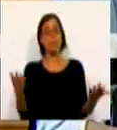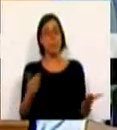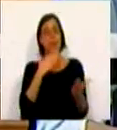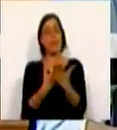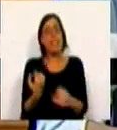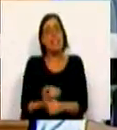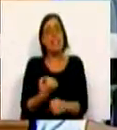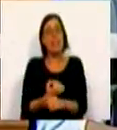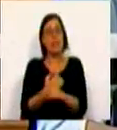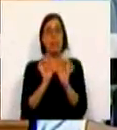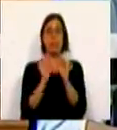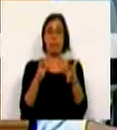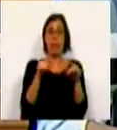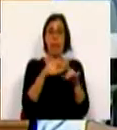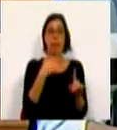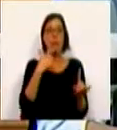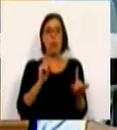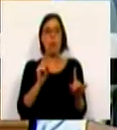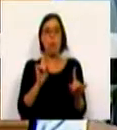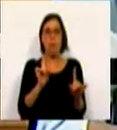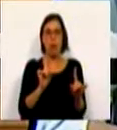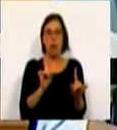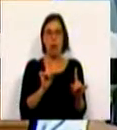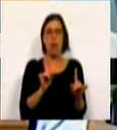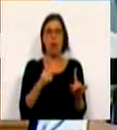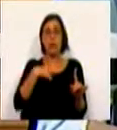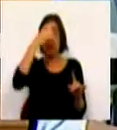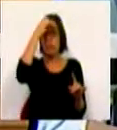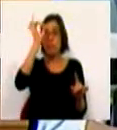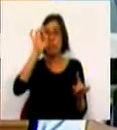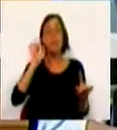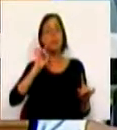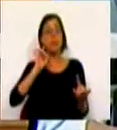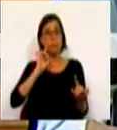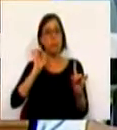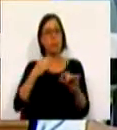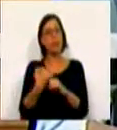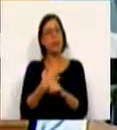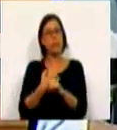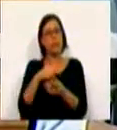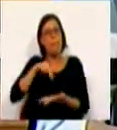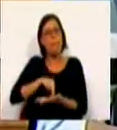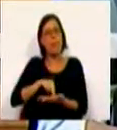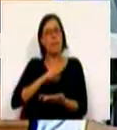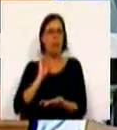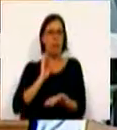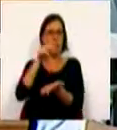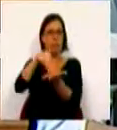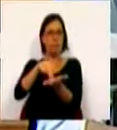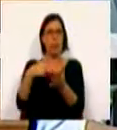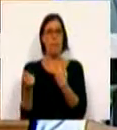de serviços digitais não nos pode, contudo, fazer esquecer a importância dos serviços presenciais, da